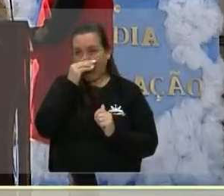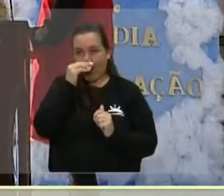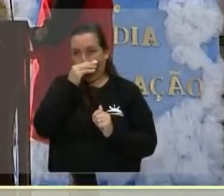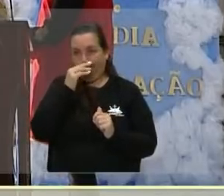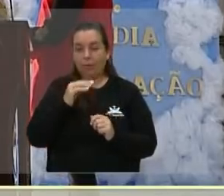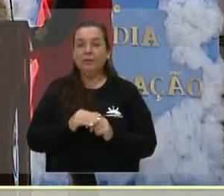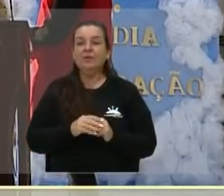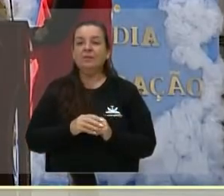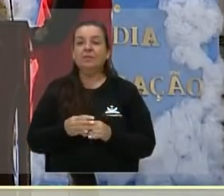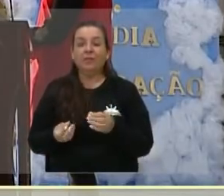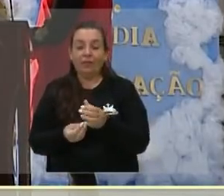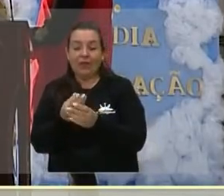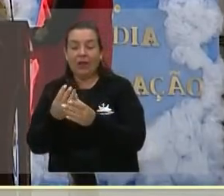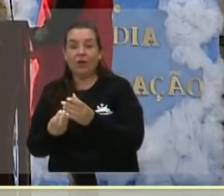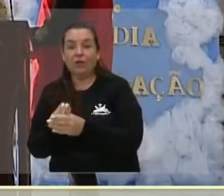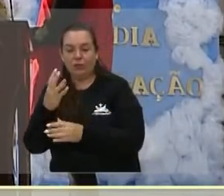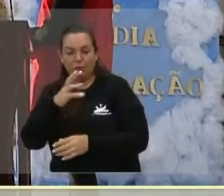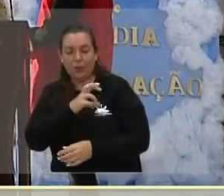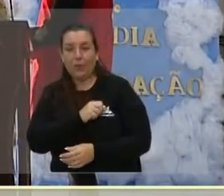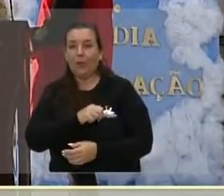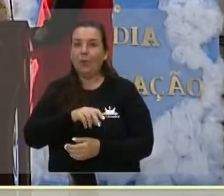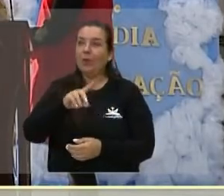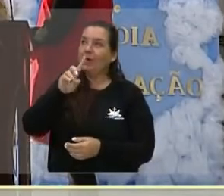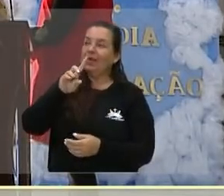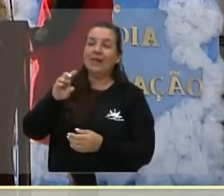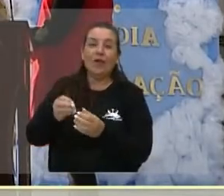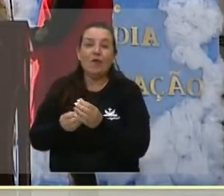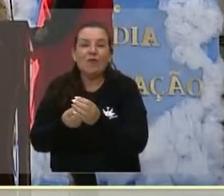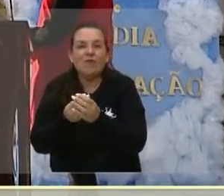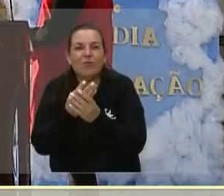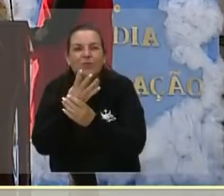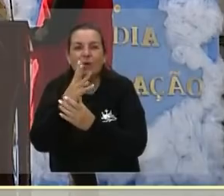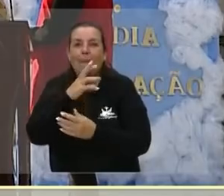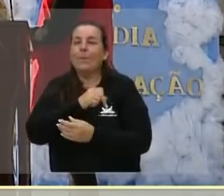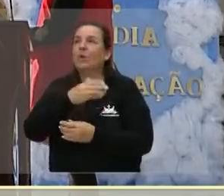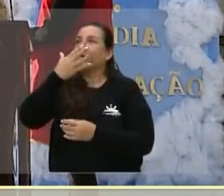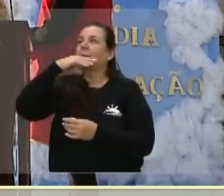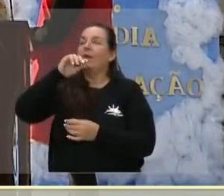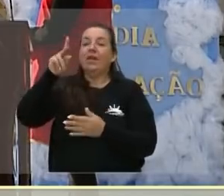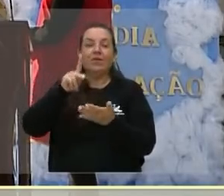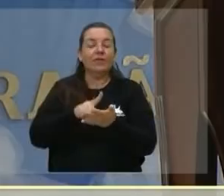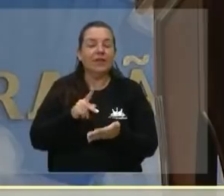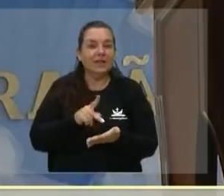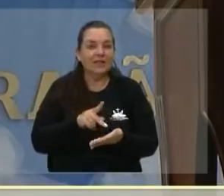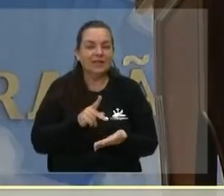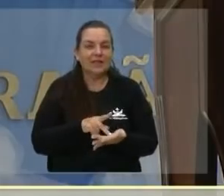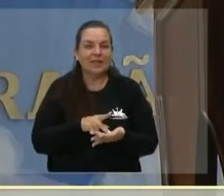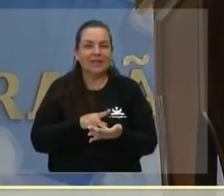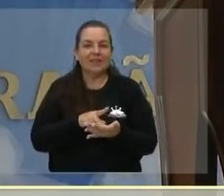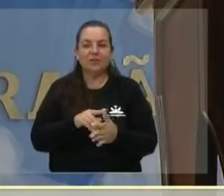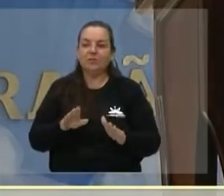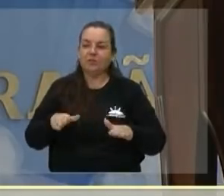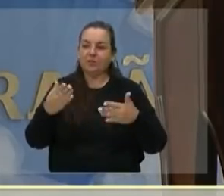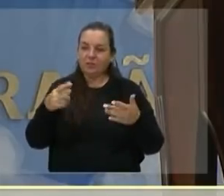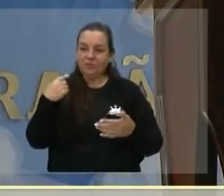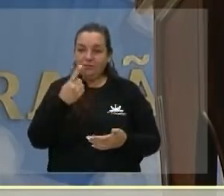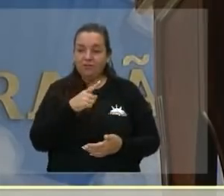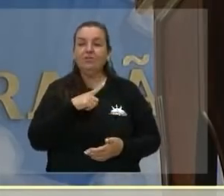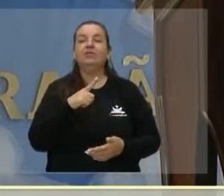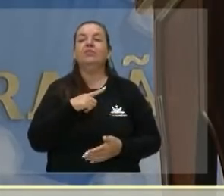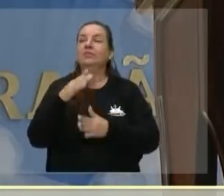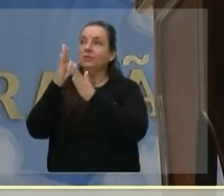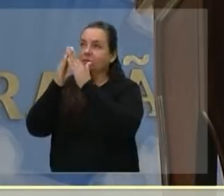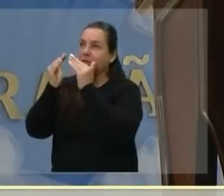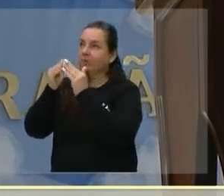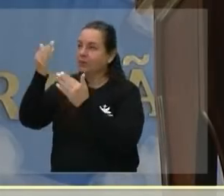o fruto do amor do pai e do filho e amor genuíno o escritor nós temos que pedir